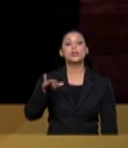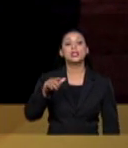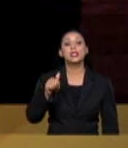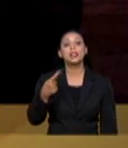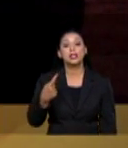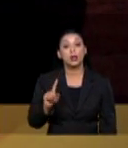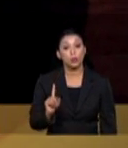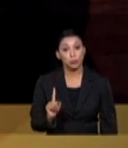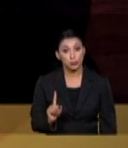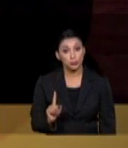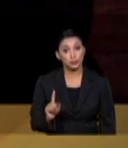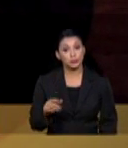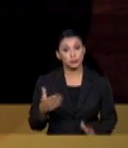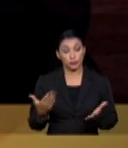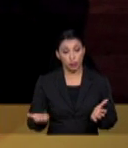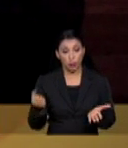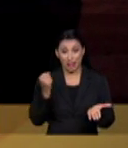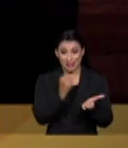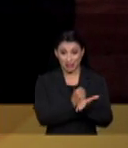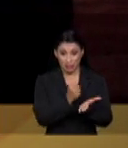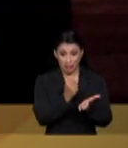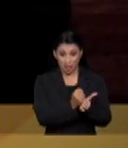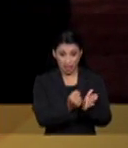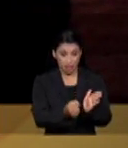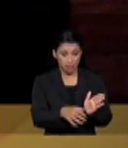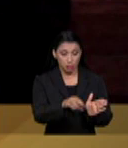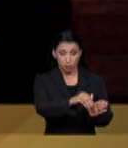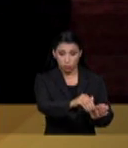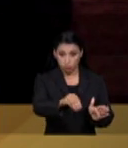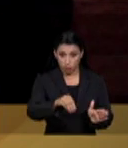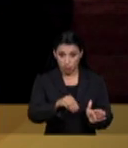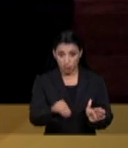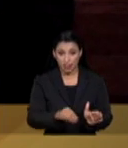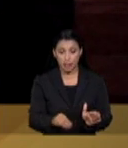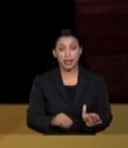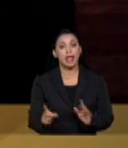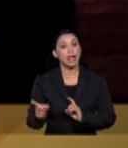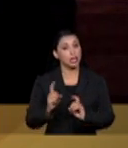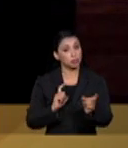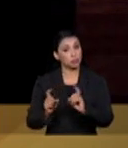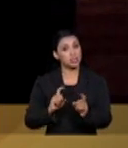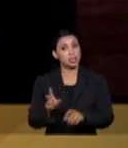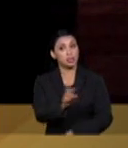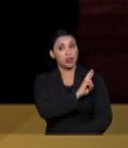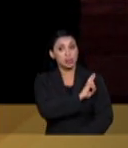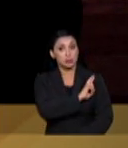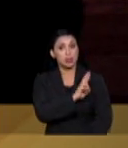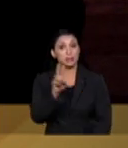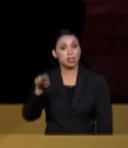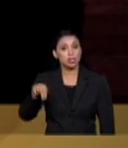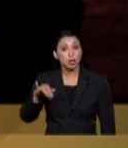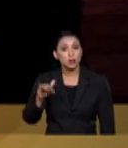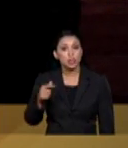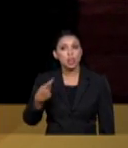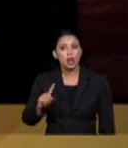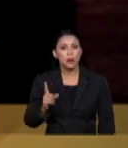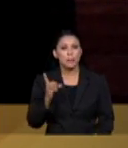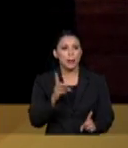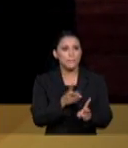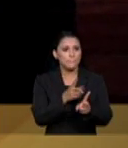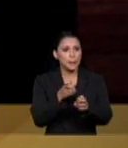portanto a demarcação trata de procedimento administrativo da União a fim de identificar